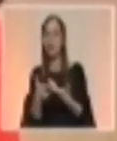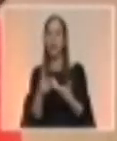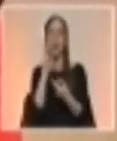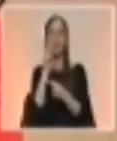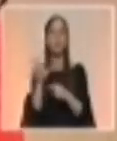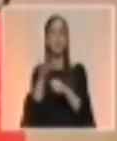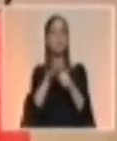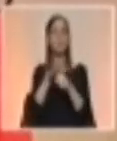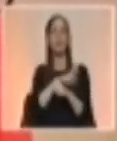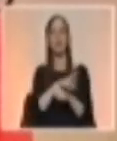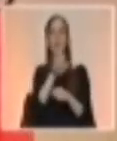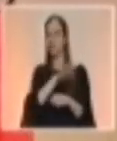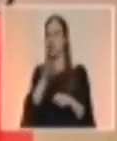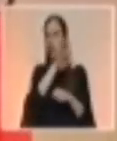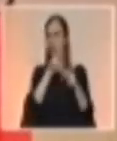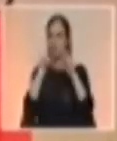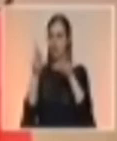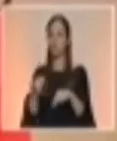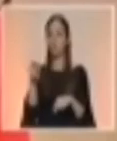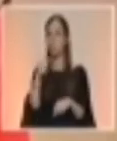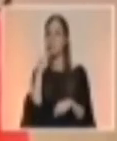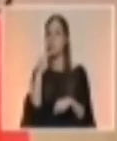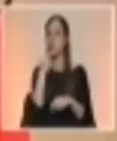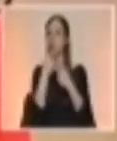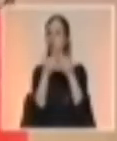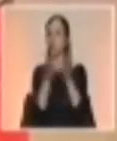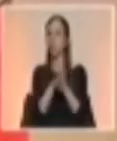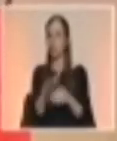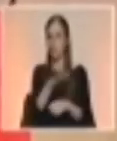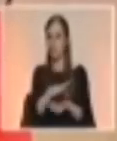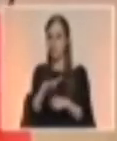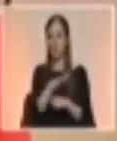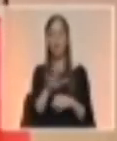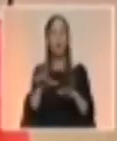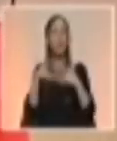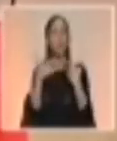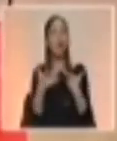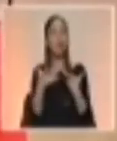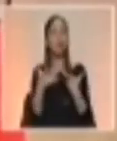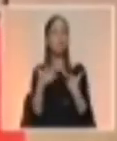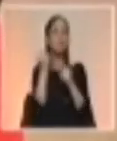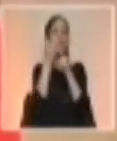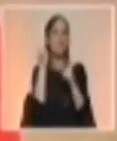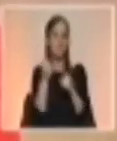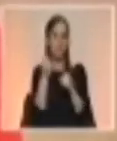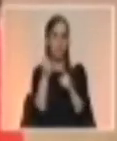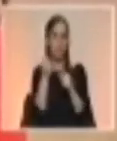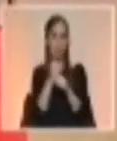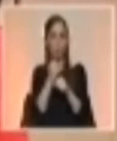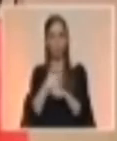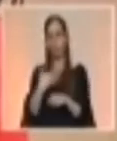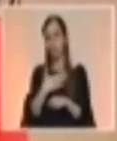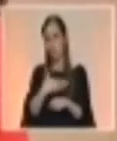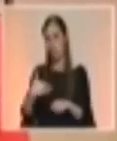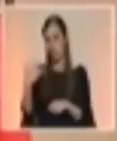nacional e internacional, e portanto eles vão perceber todas as dimensões, com que desafios é que se preparam, na realidade, os profissionais. Porque é os